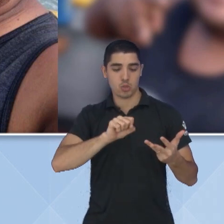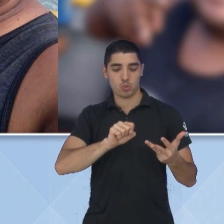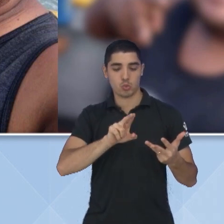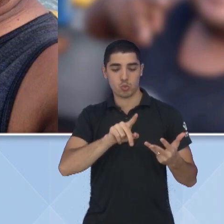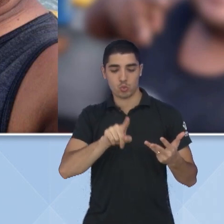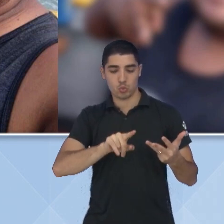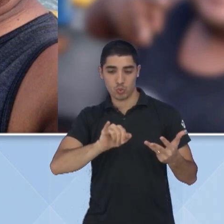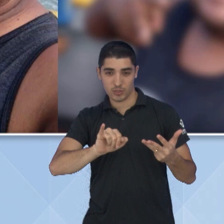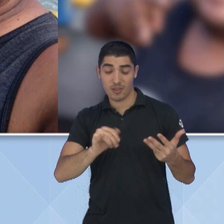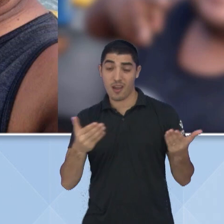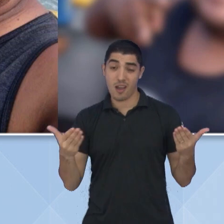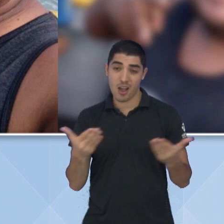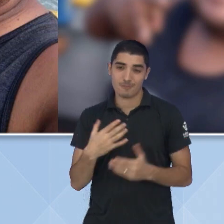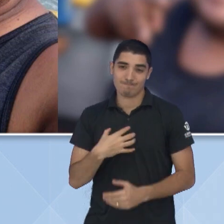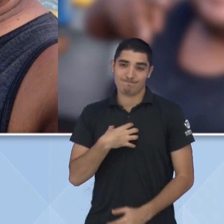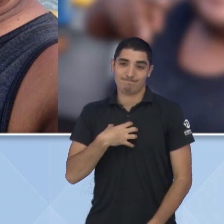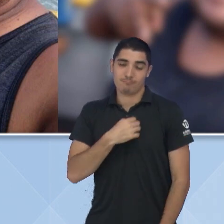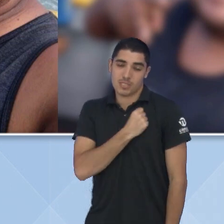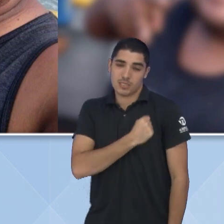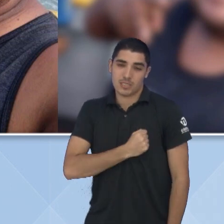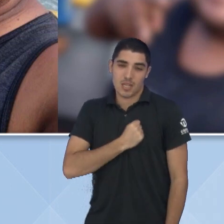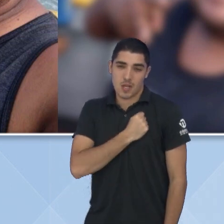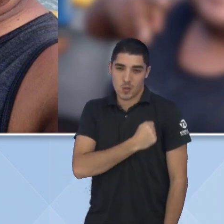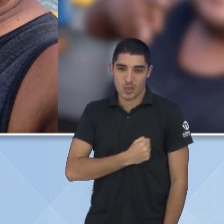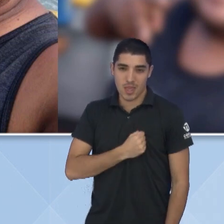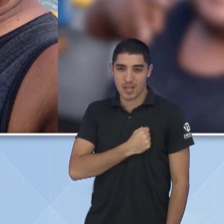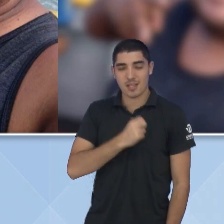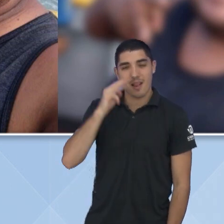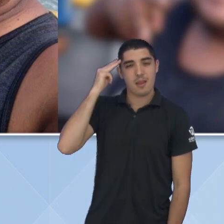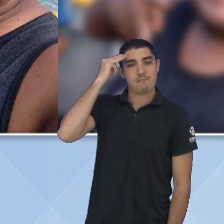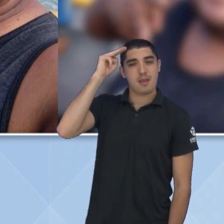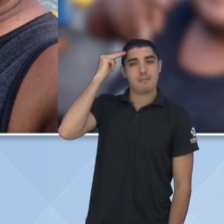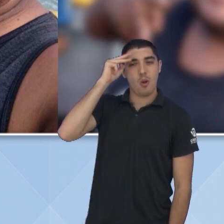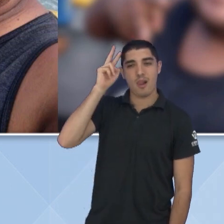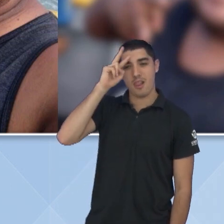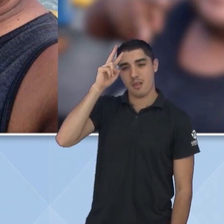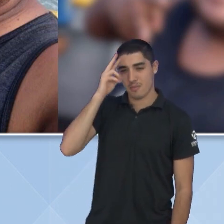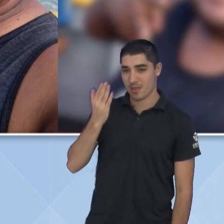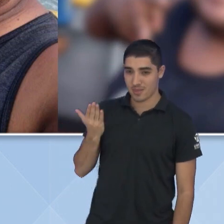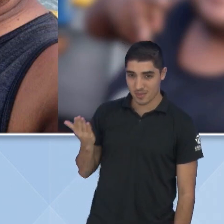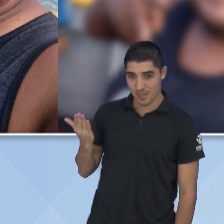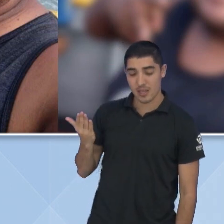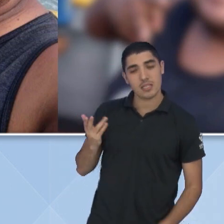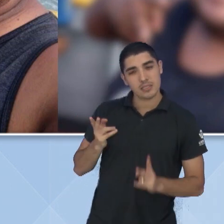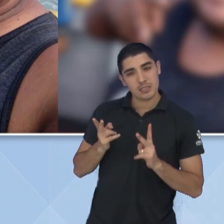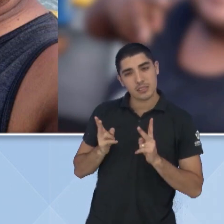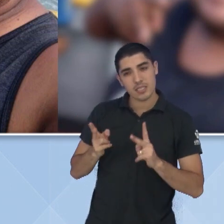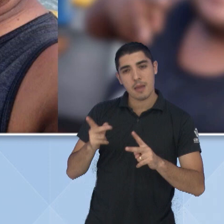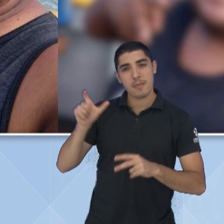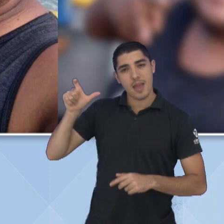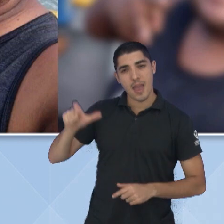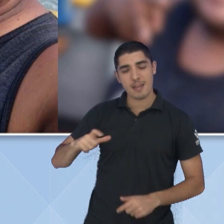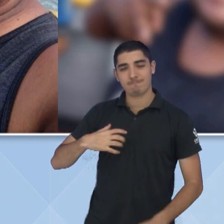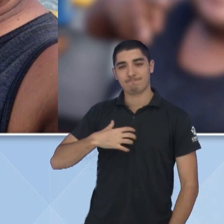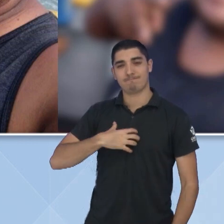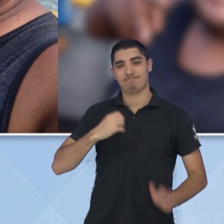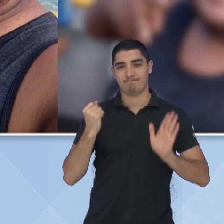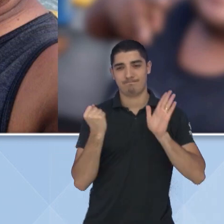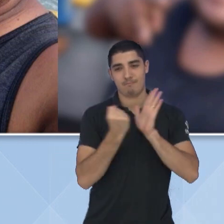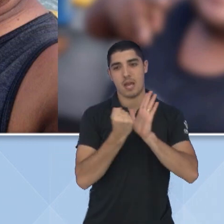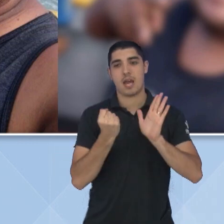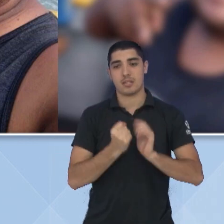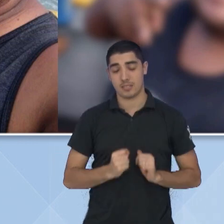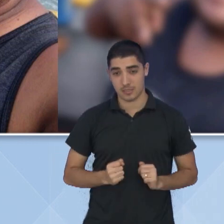As saudades e as memórias de momentos felizes permanecerão conosco, eternizando sua presença. Que